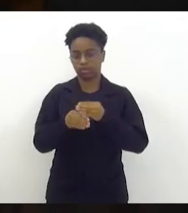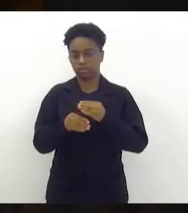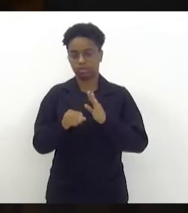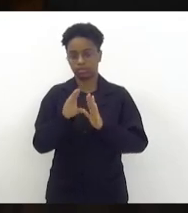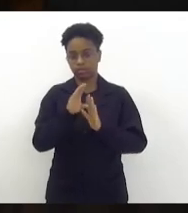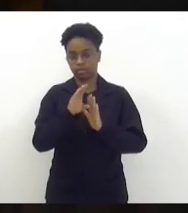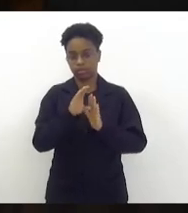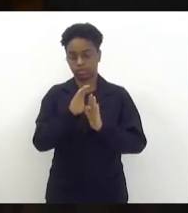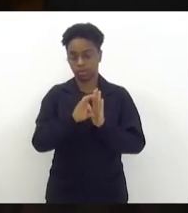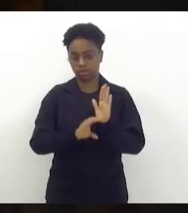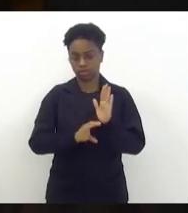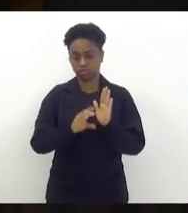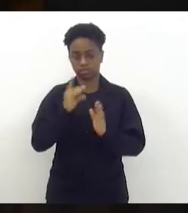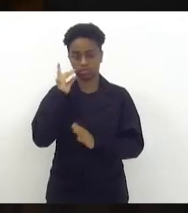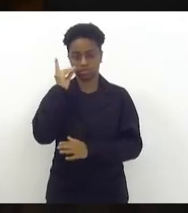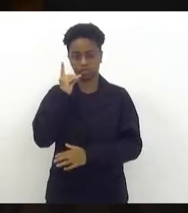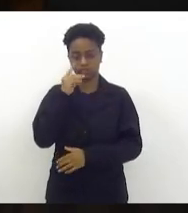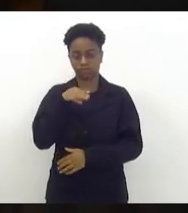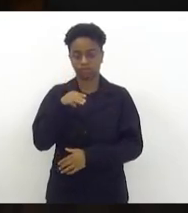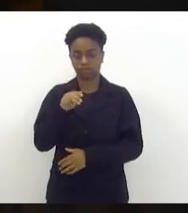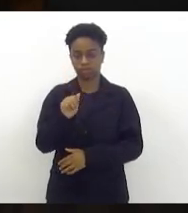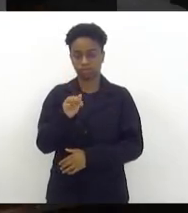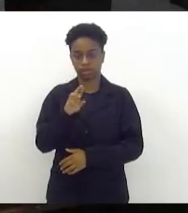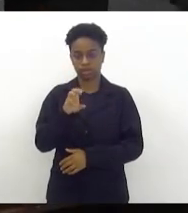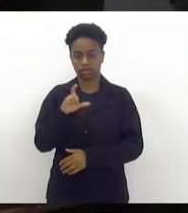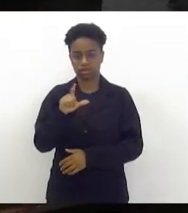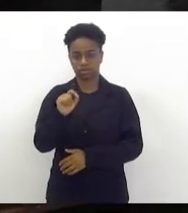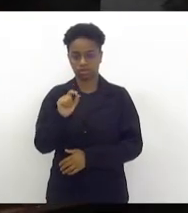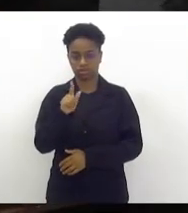deputado Marcelo Dino.